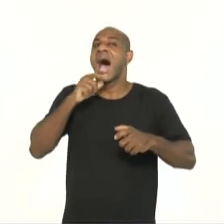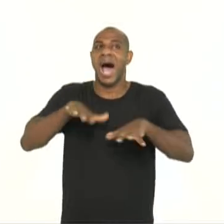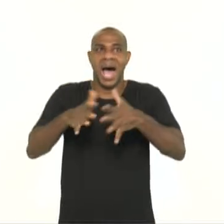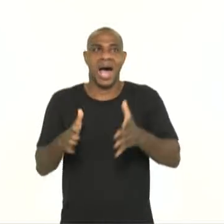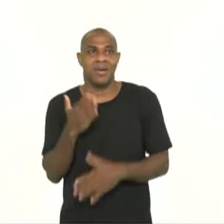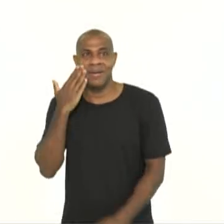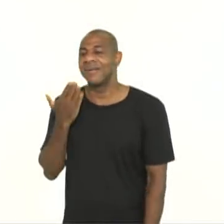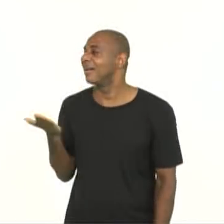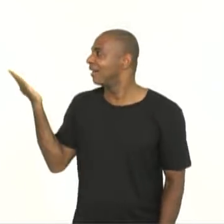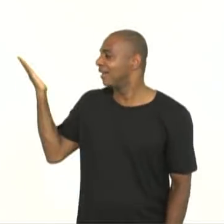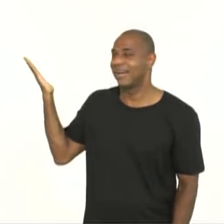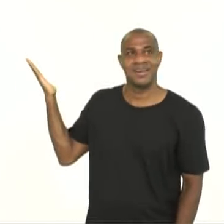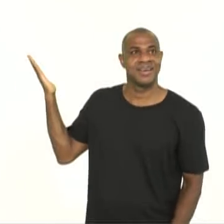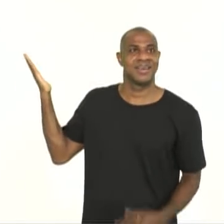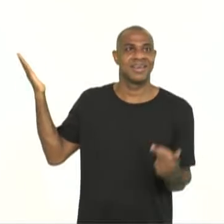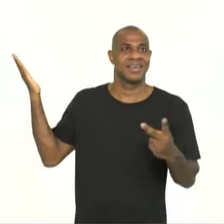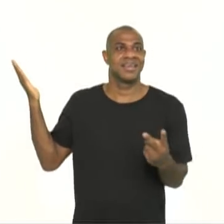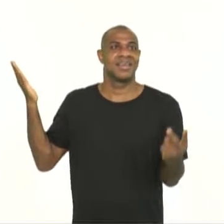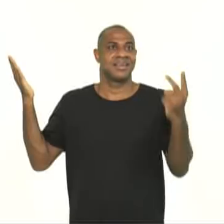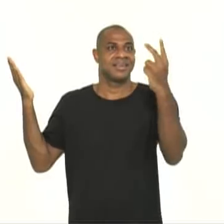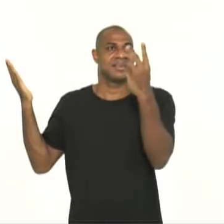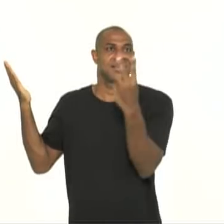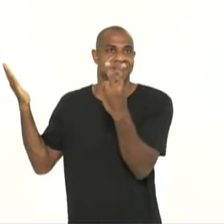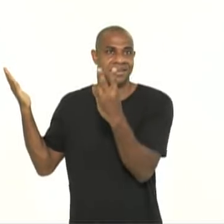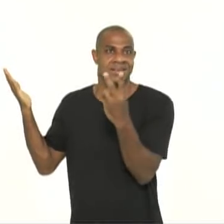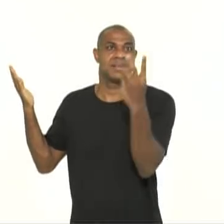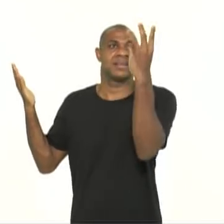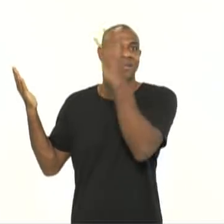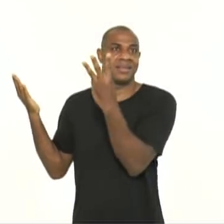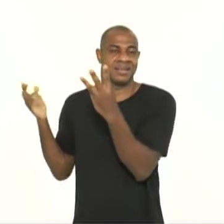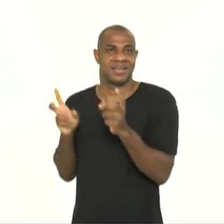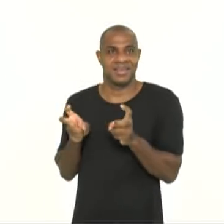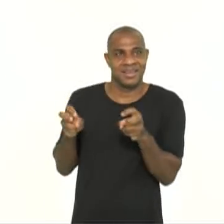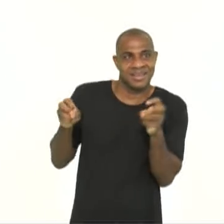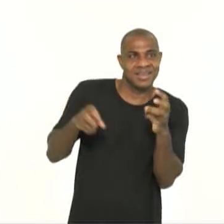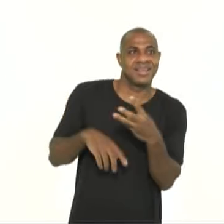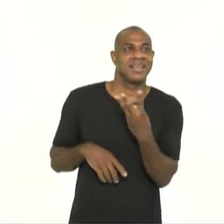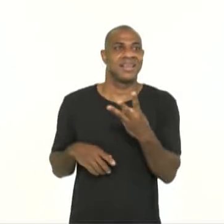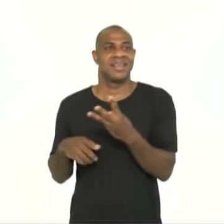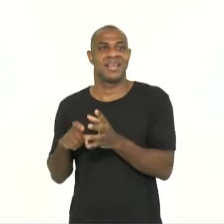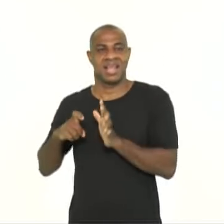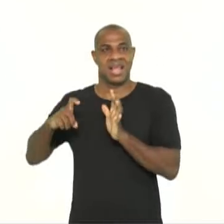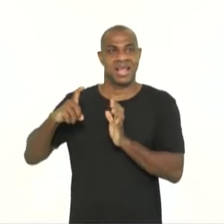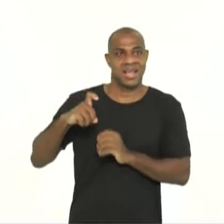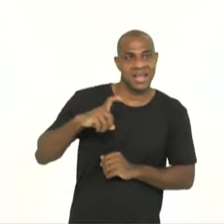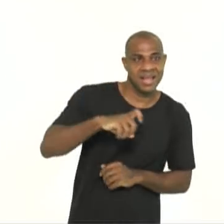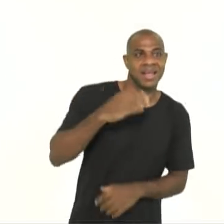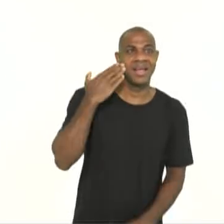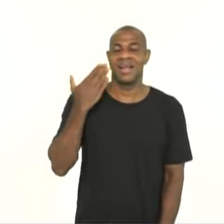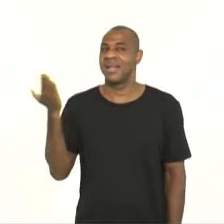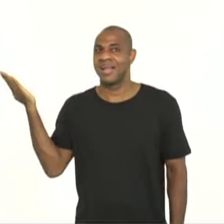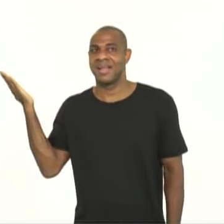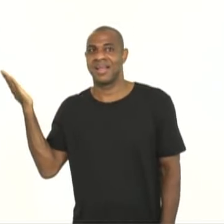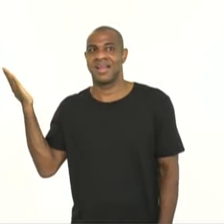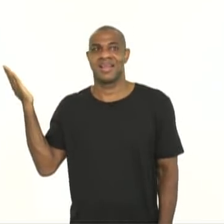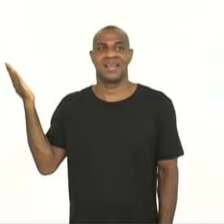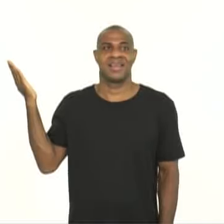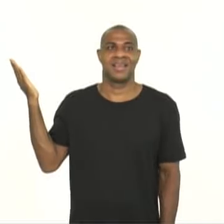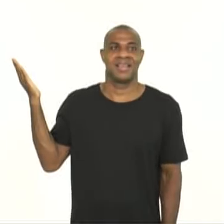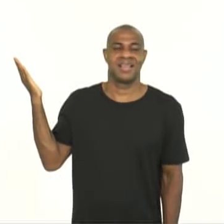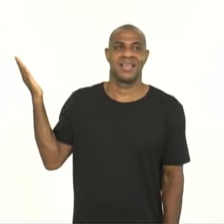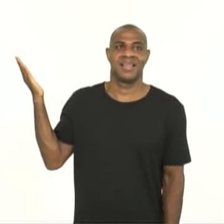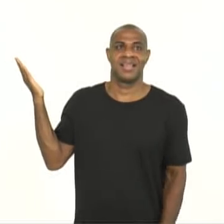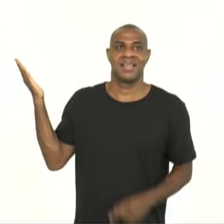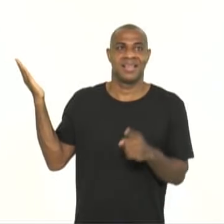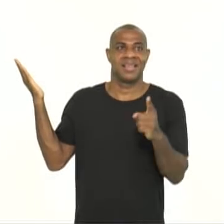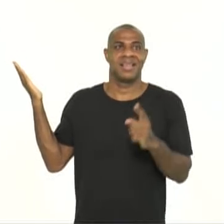lagostas, os siris, os caranguejos, os camarões e o único representante desse grupo que